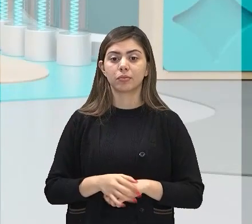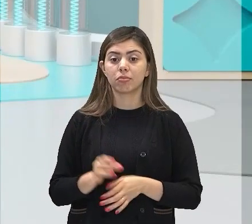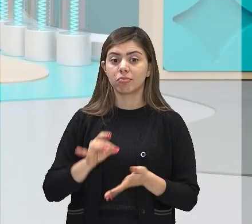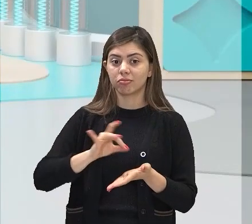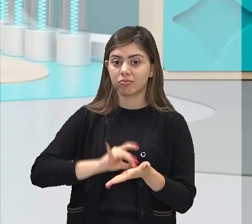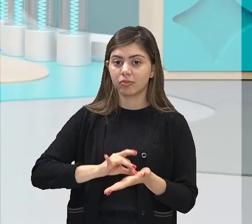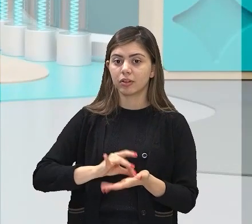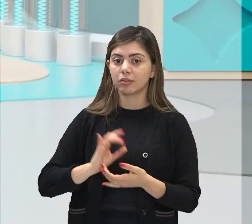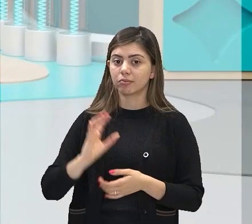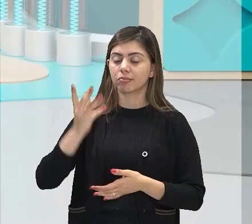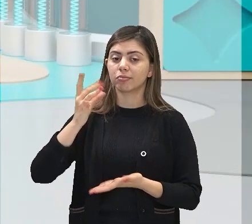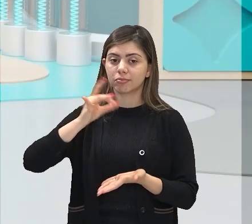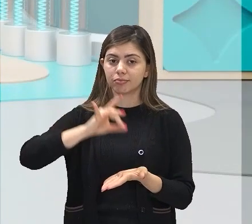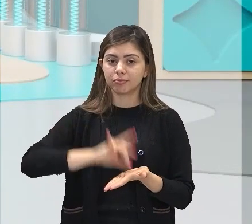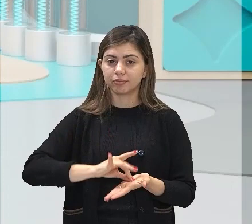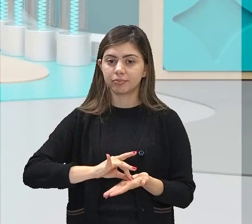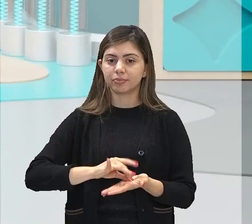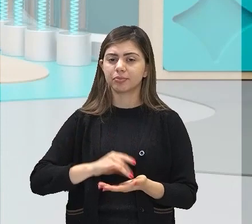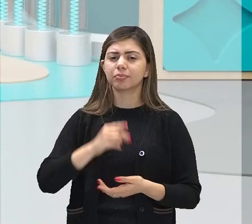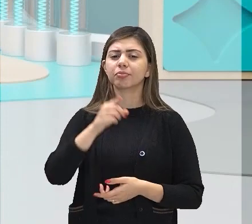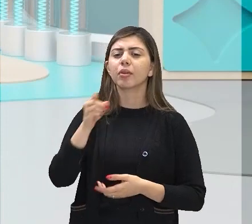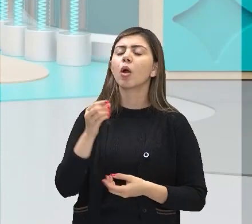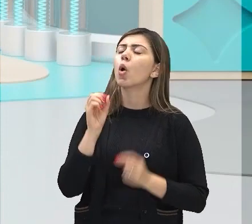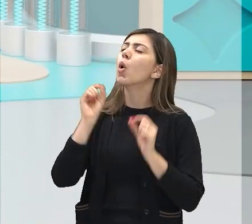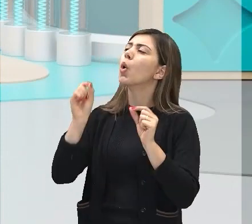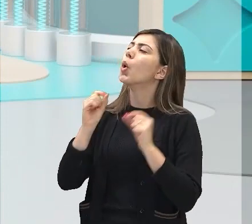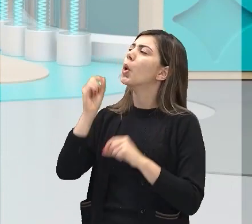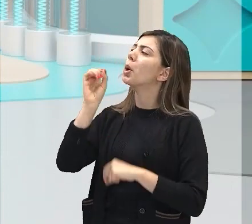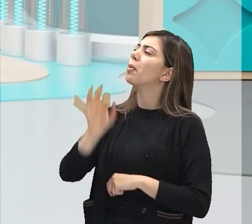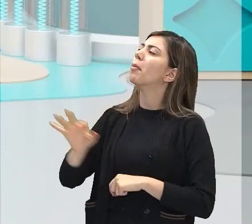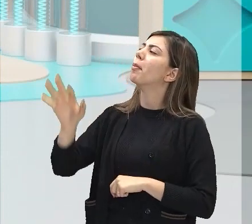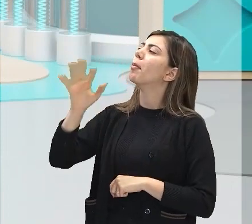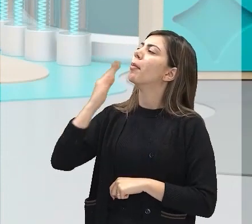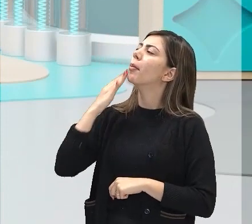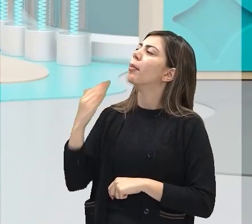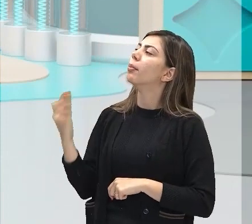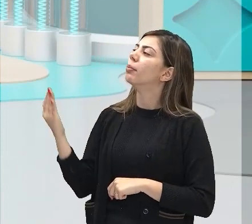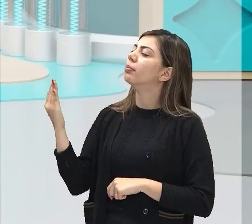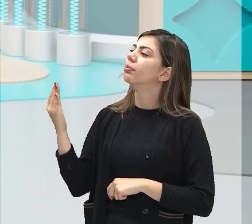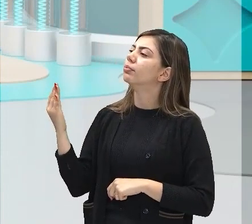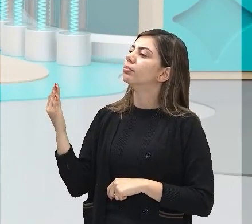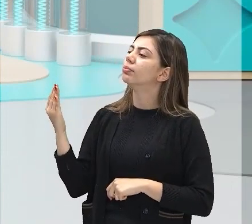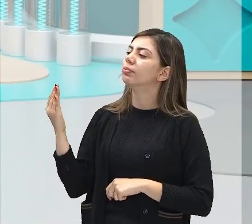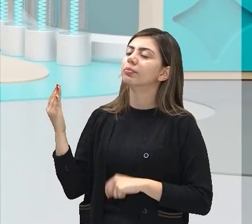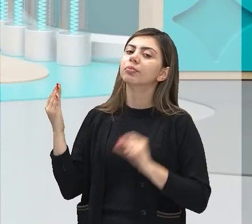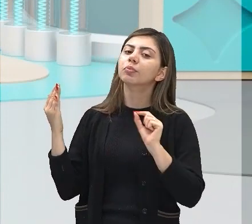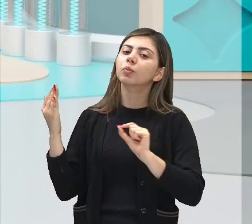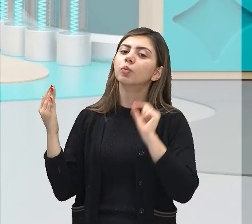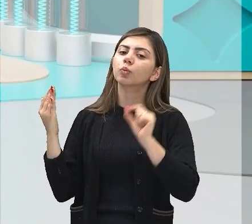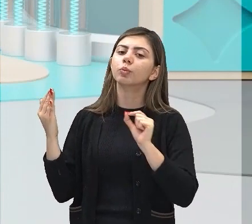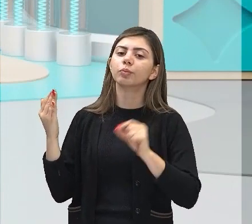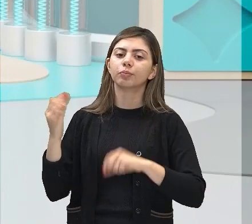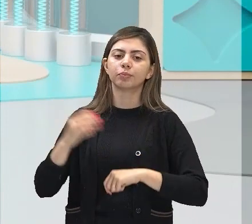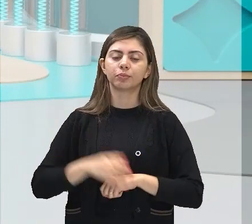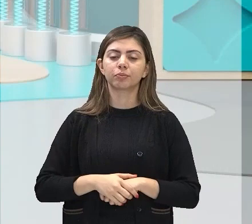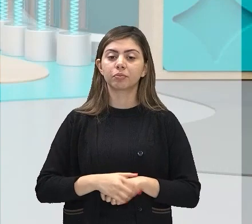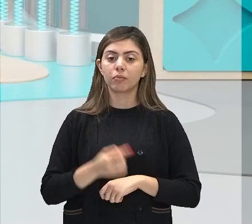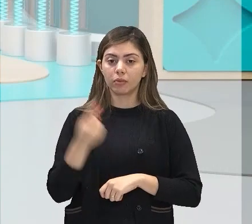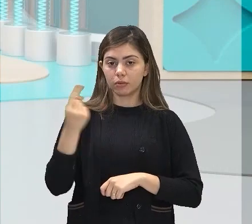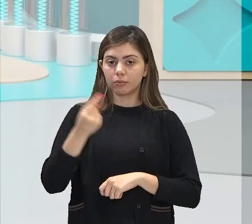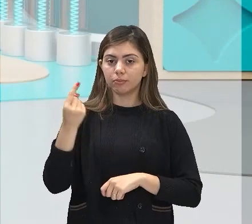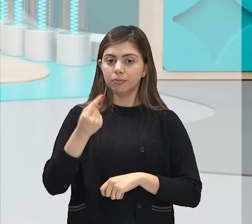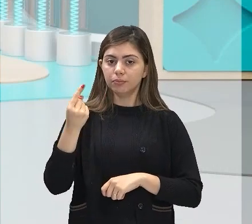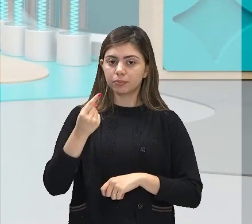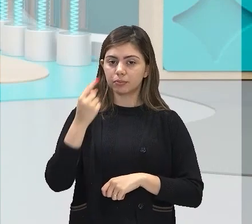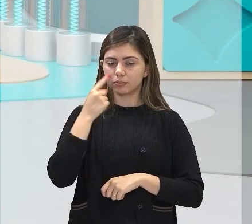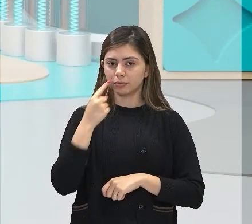verídico. O que é que você está observando? Observe aqui. Você tem neste primeiro quadro aqui,